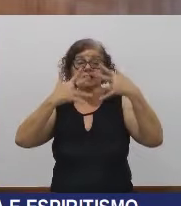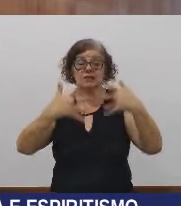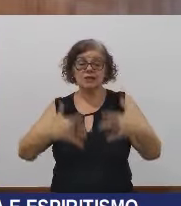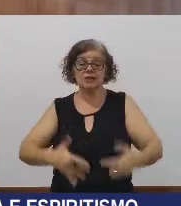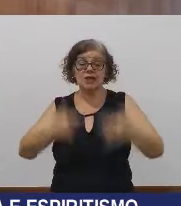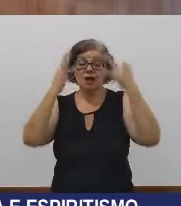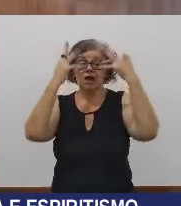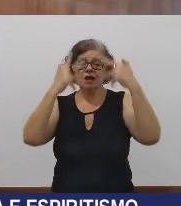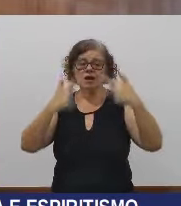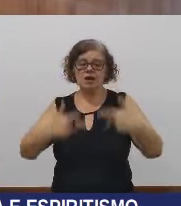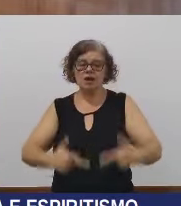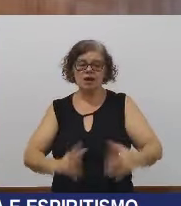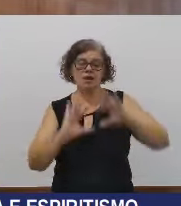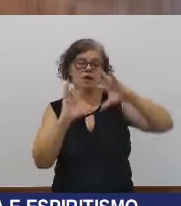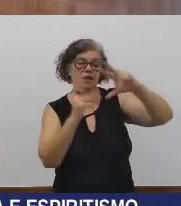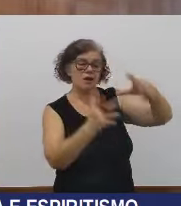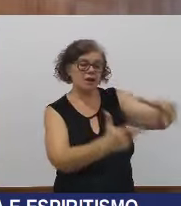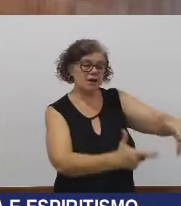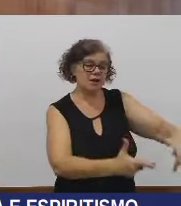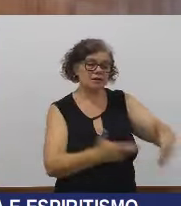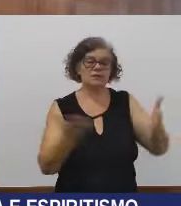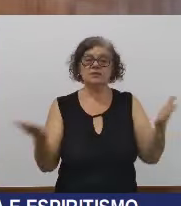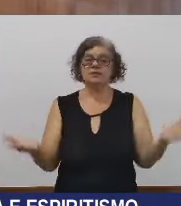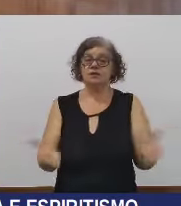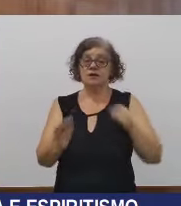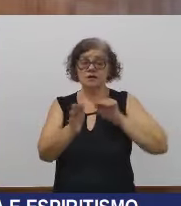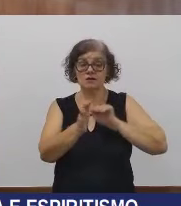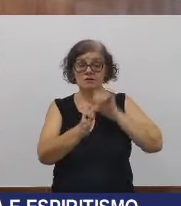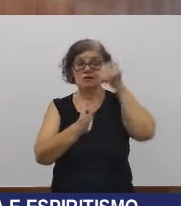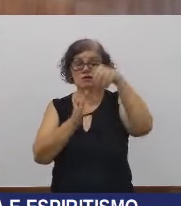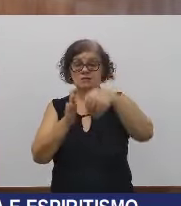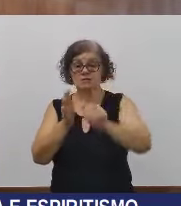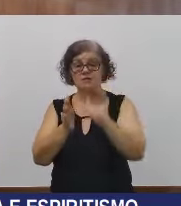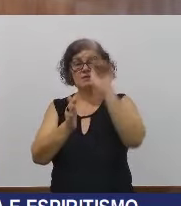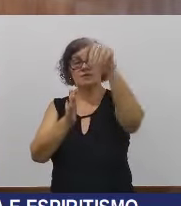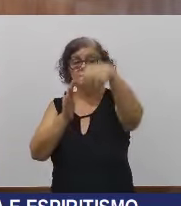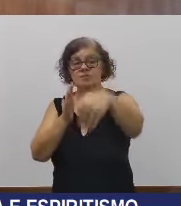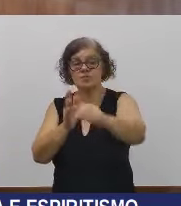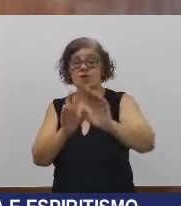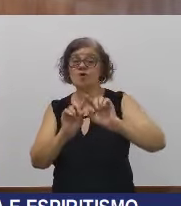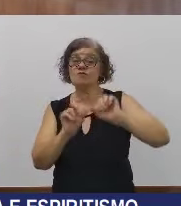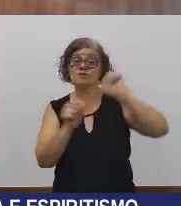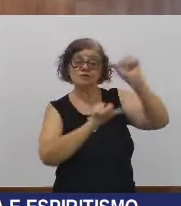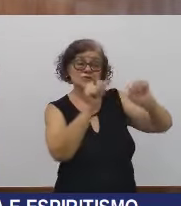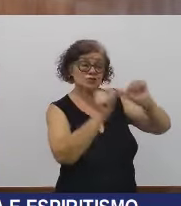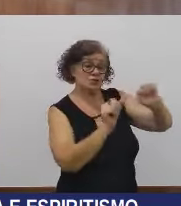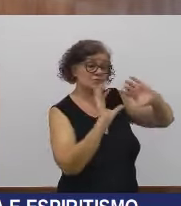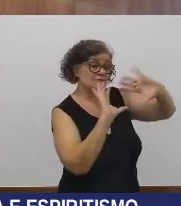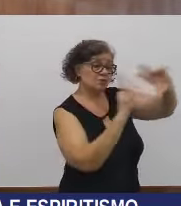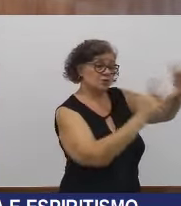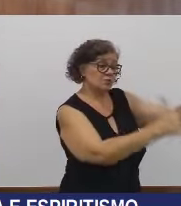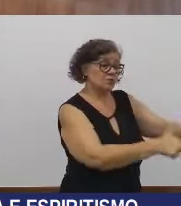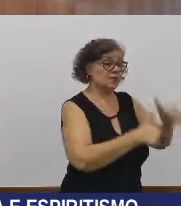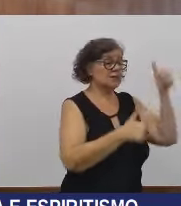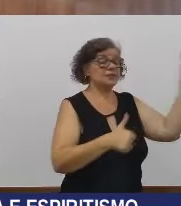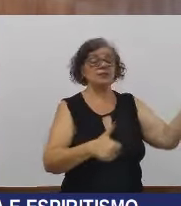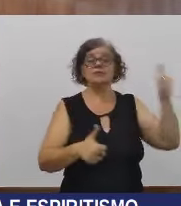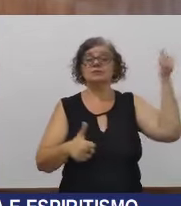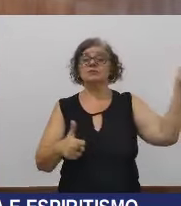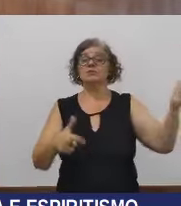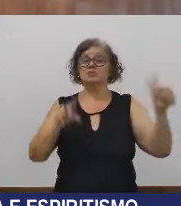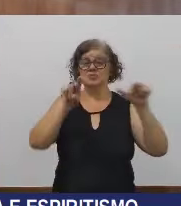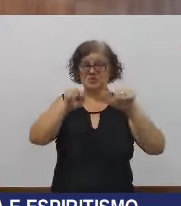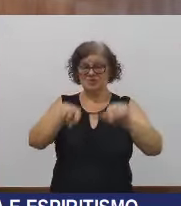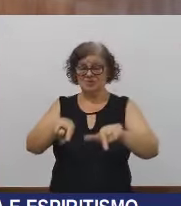dos planetas na nossa condição de expiações e provas, migrando para a regeneração? Estamos muito